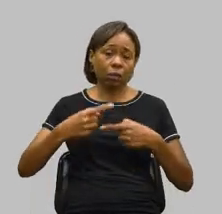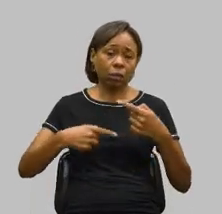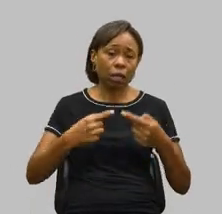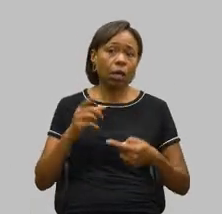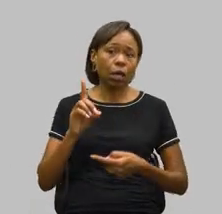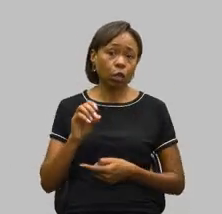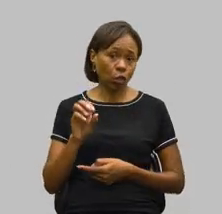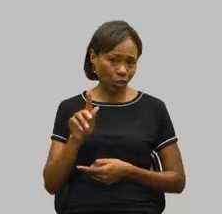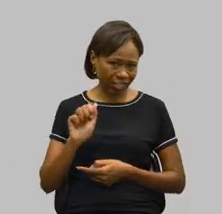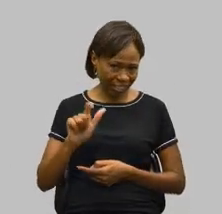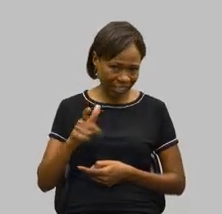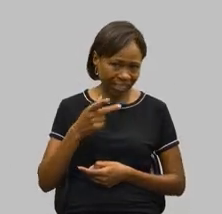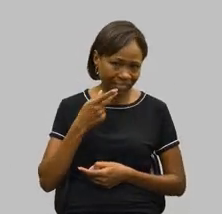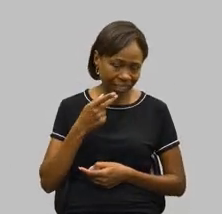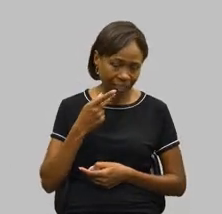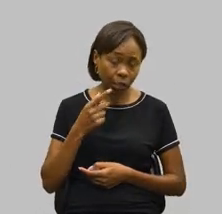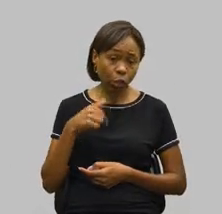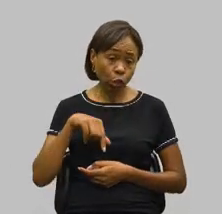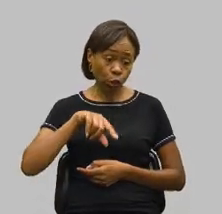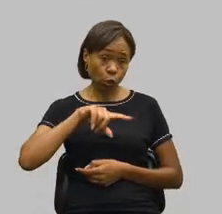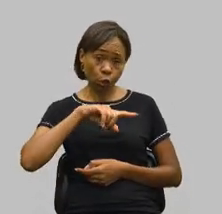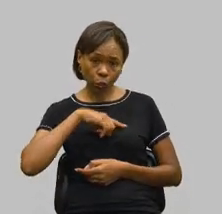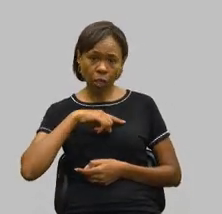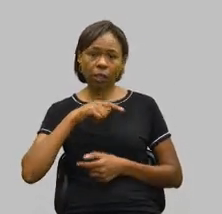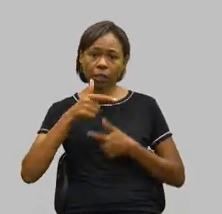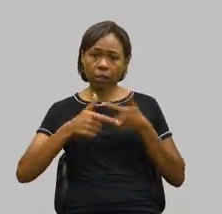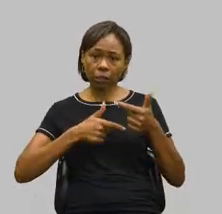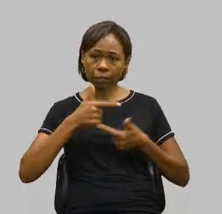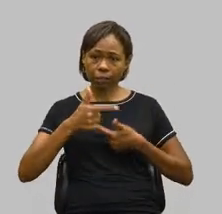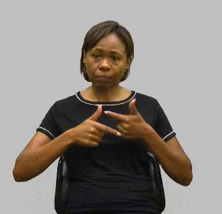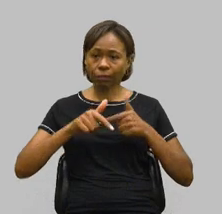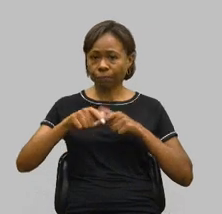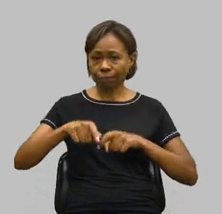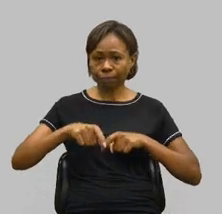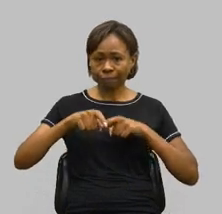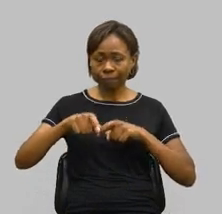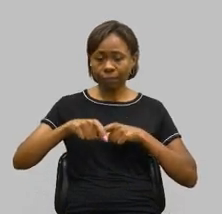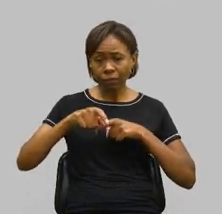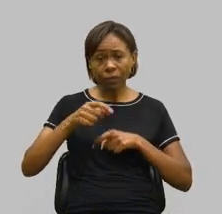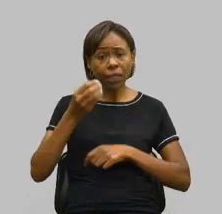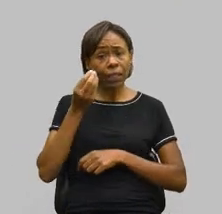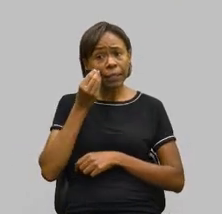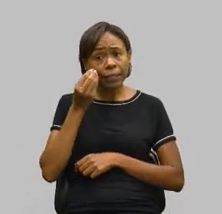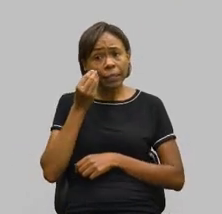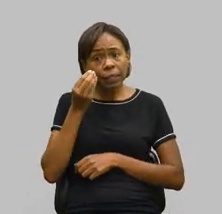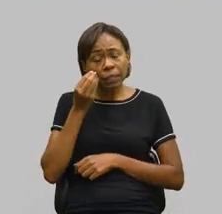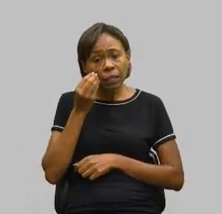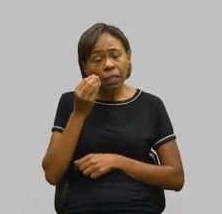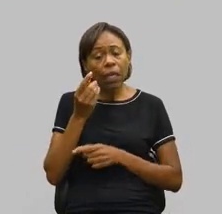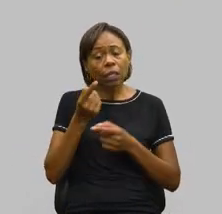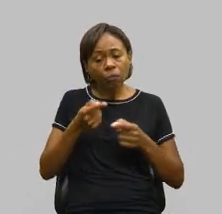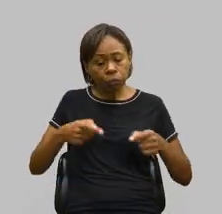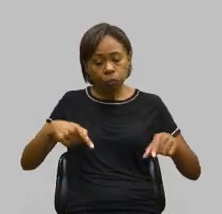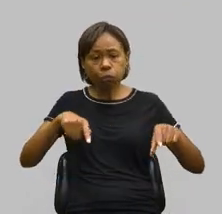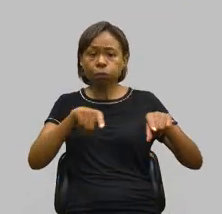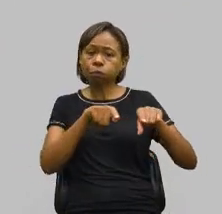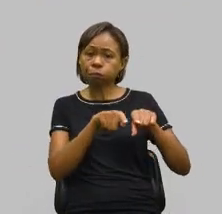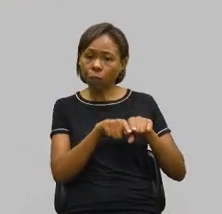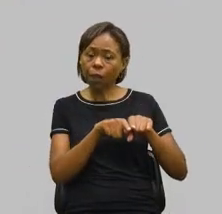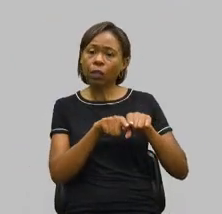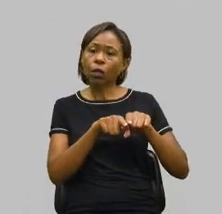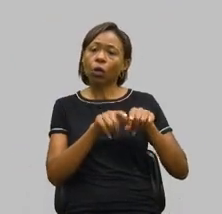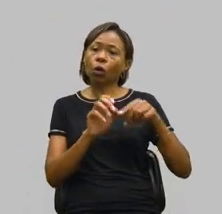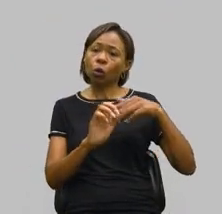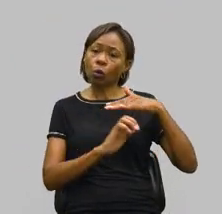colocou a gente que trabalha no interior a gente busca fazer um trabalho junto à entidades as associações e as